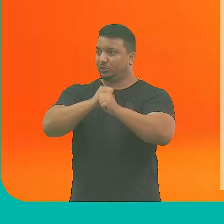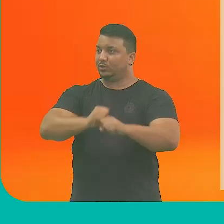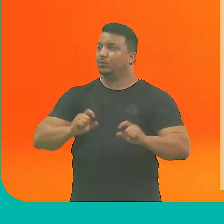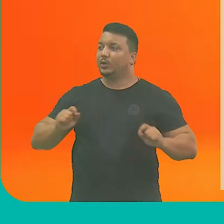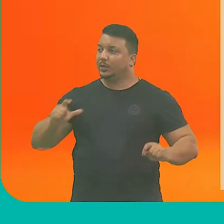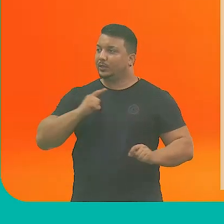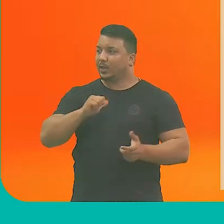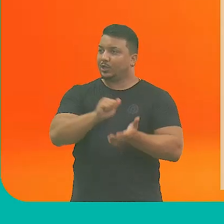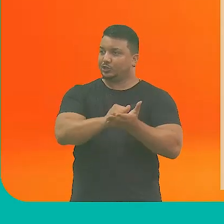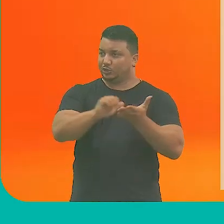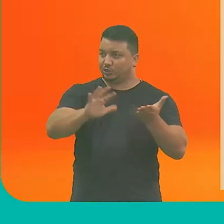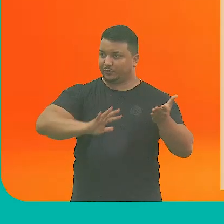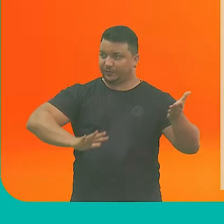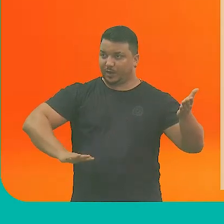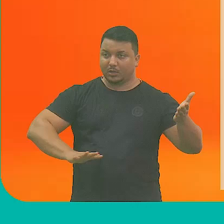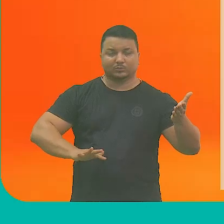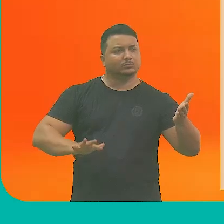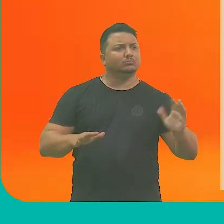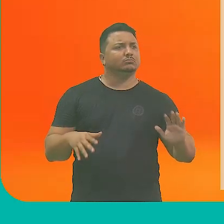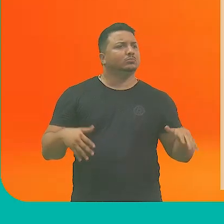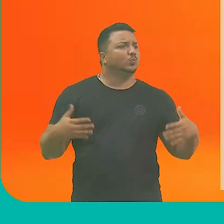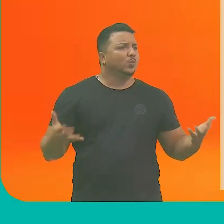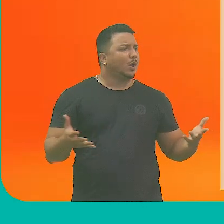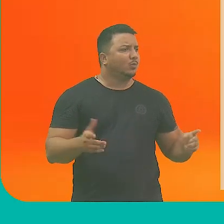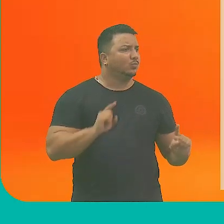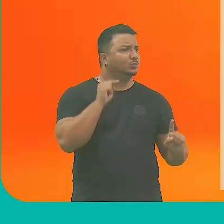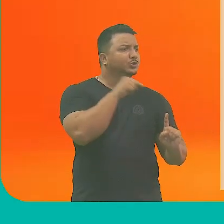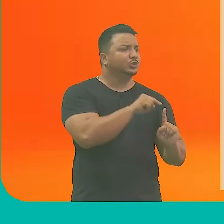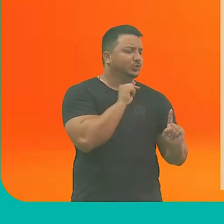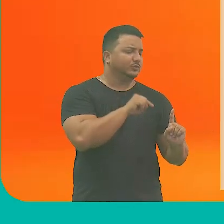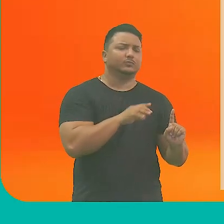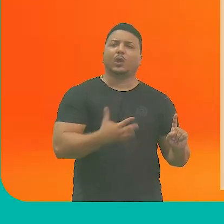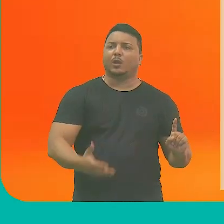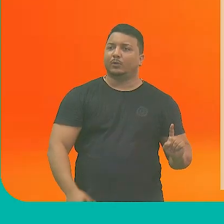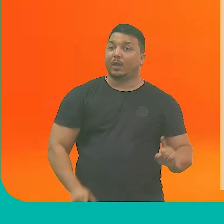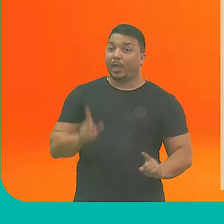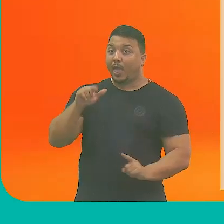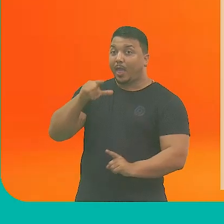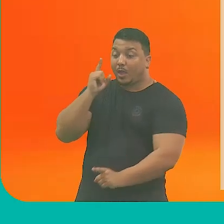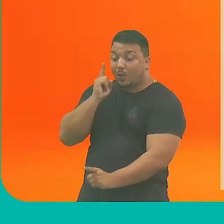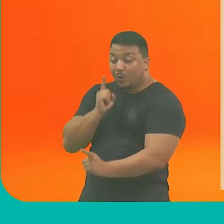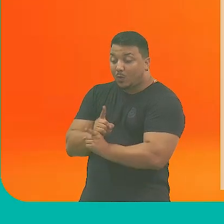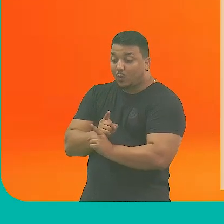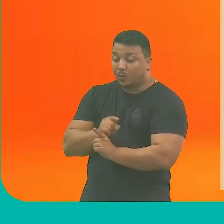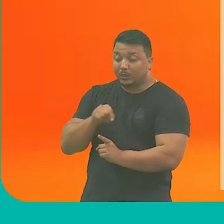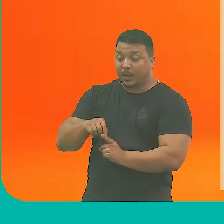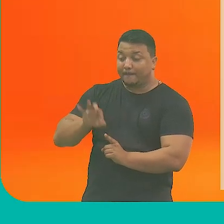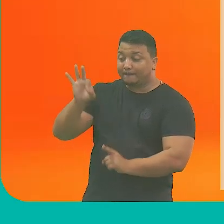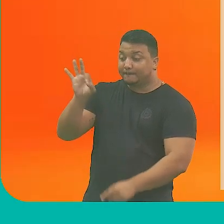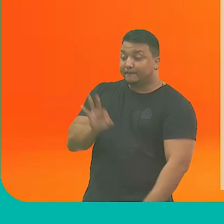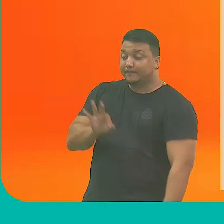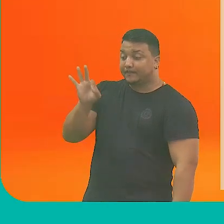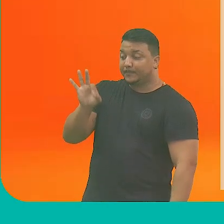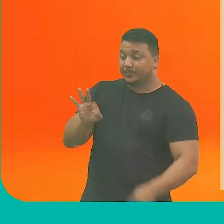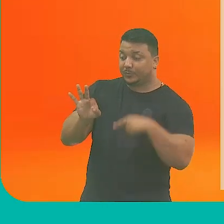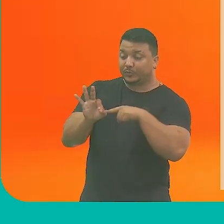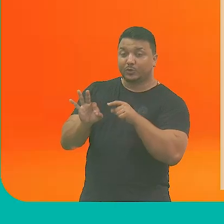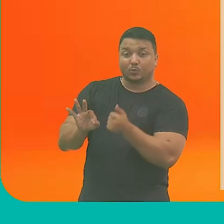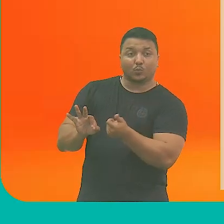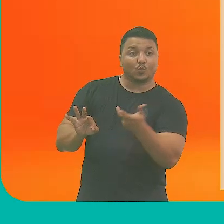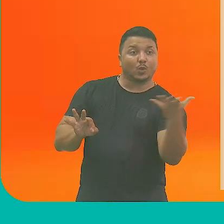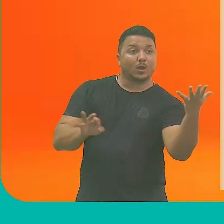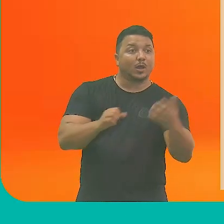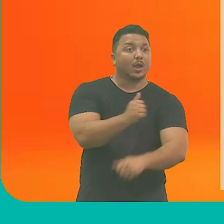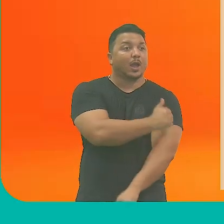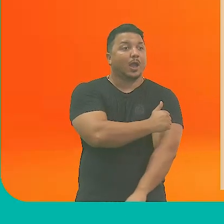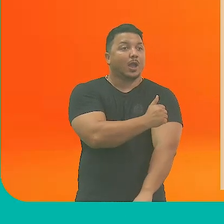atividade. O objetivo era verificar o percentual de estudantes